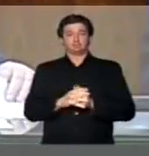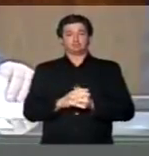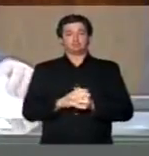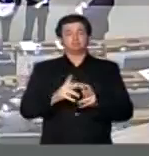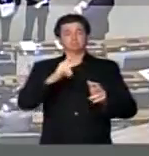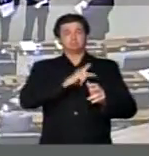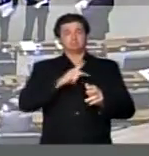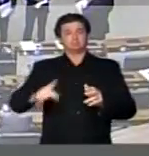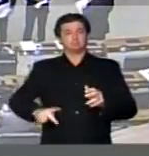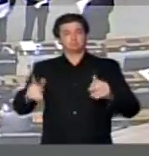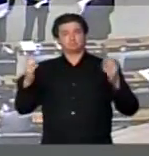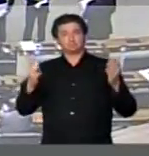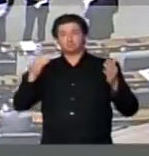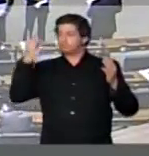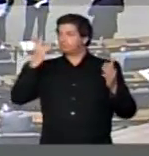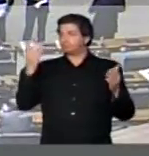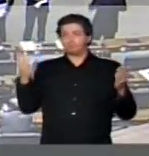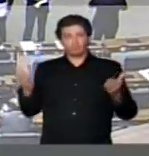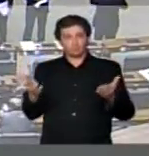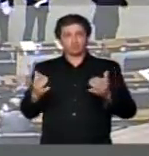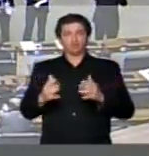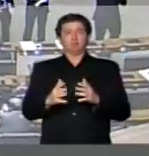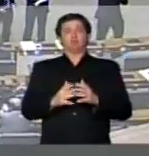Senhor Presidente, senhores deputados,